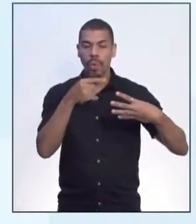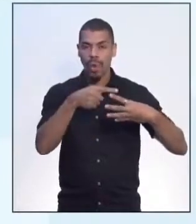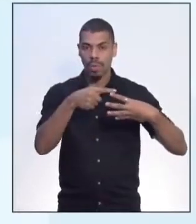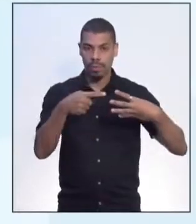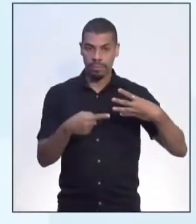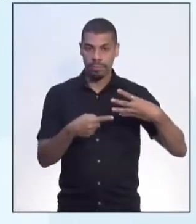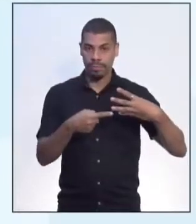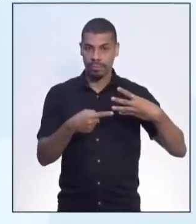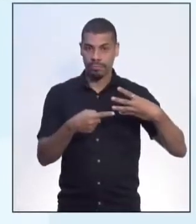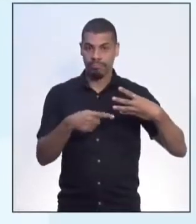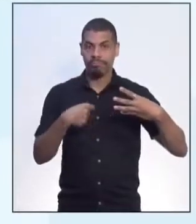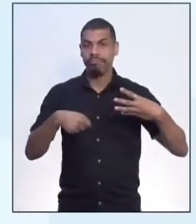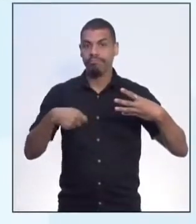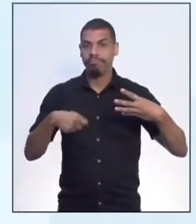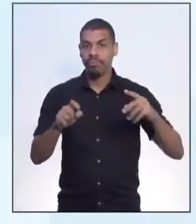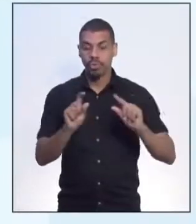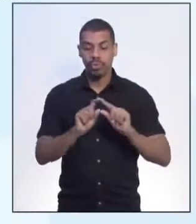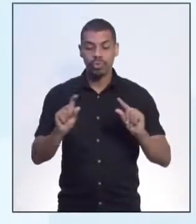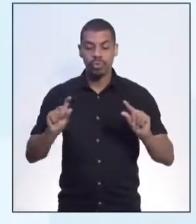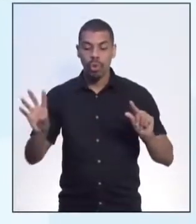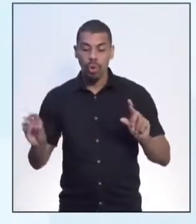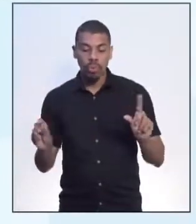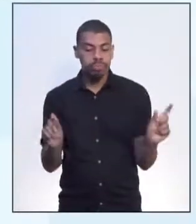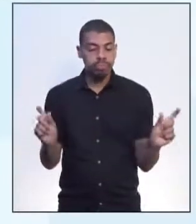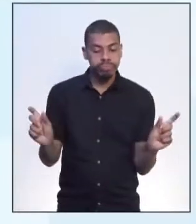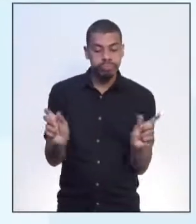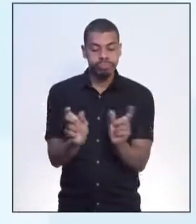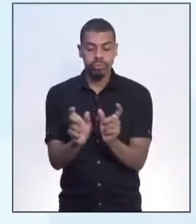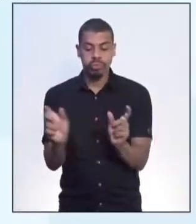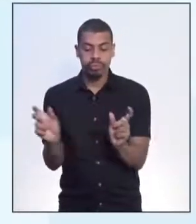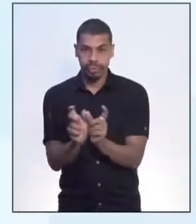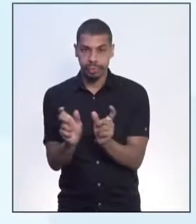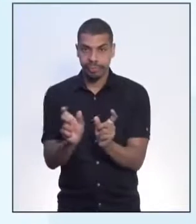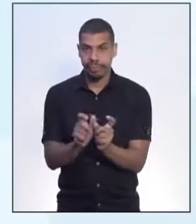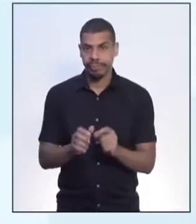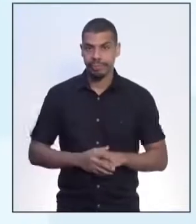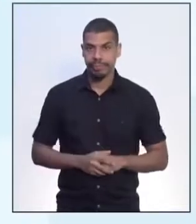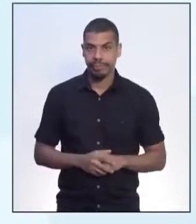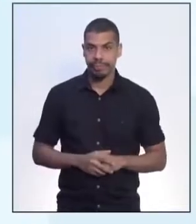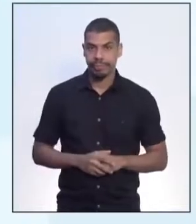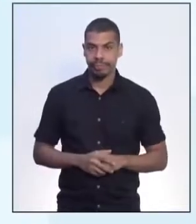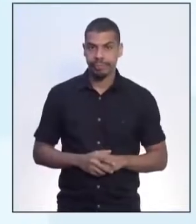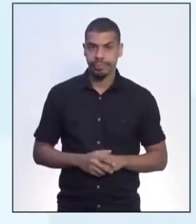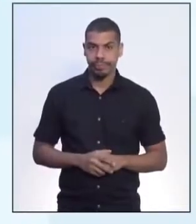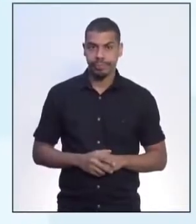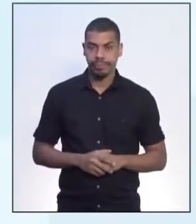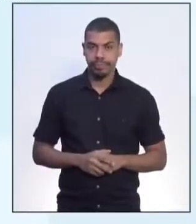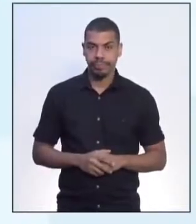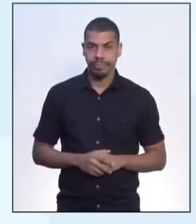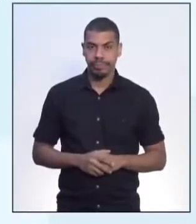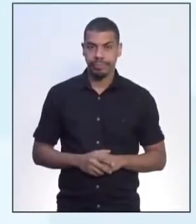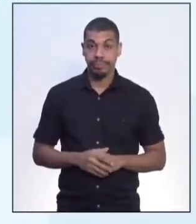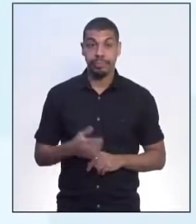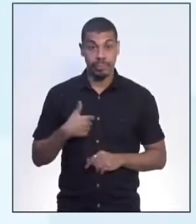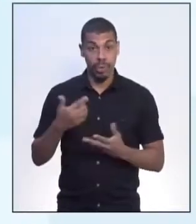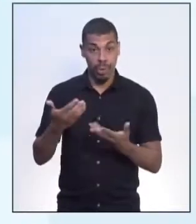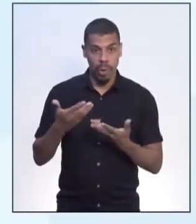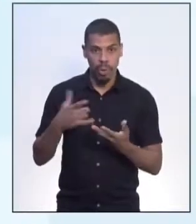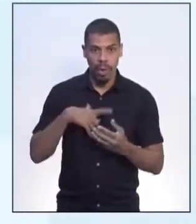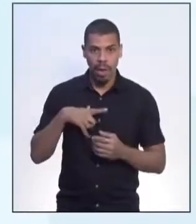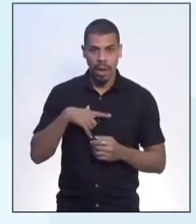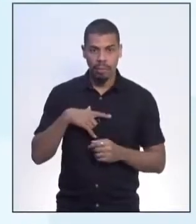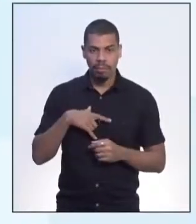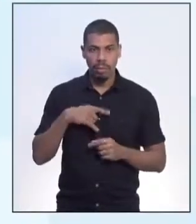e eu tenho que uni-las usando um link word de sequência. In the morning, I get up 7 o'clock. Eu quero ligar